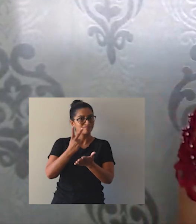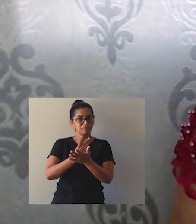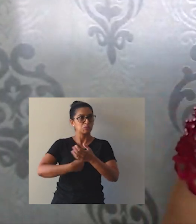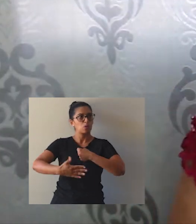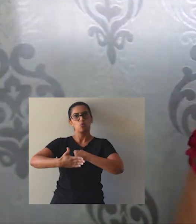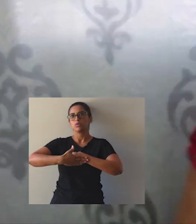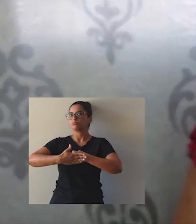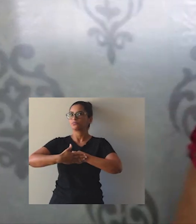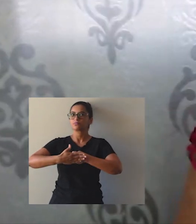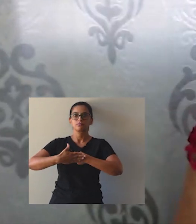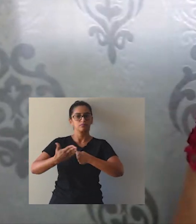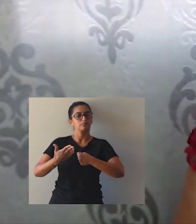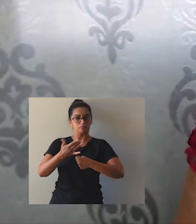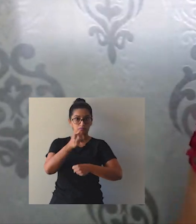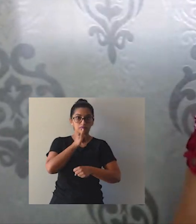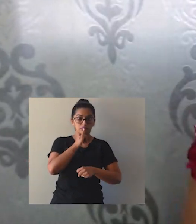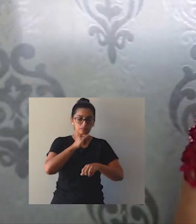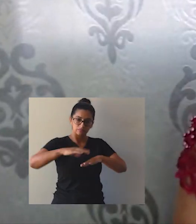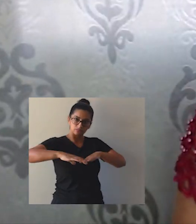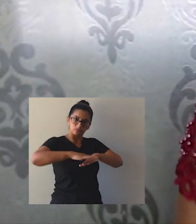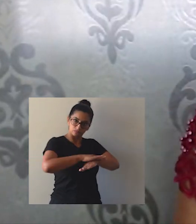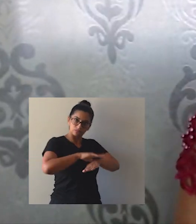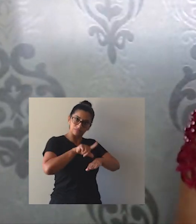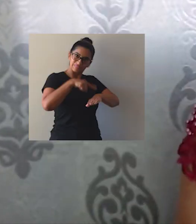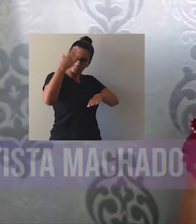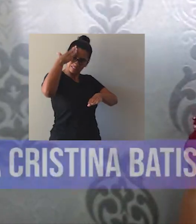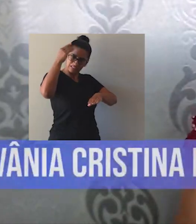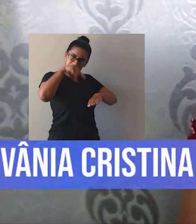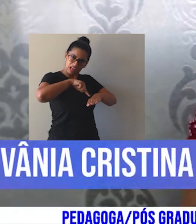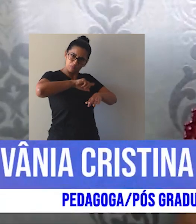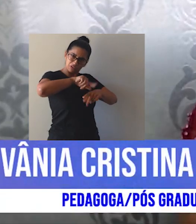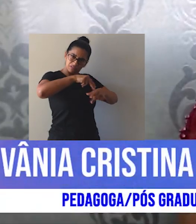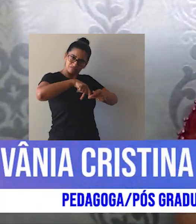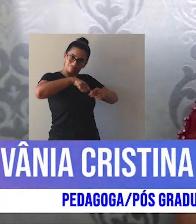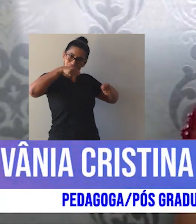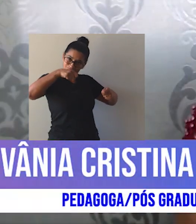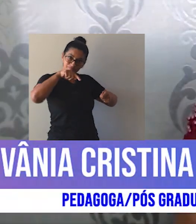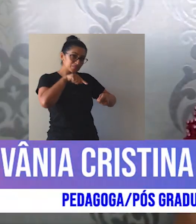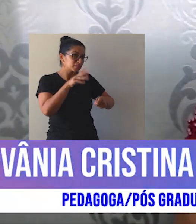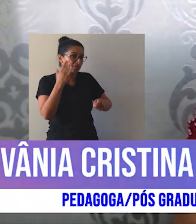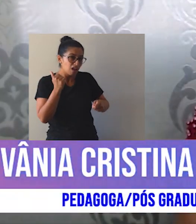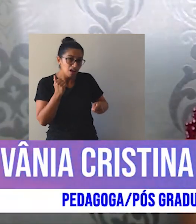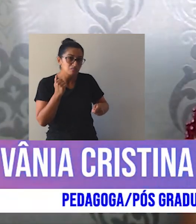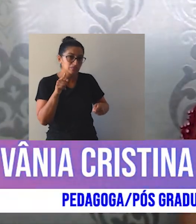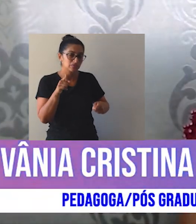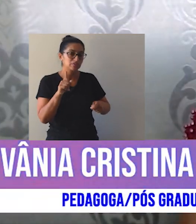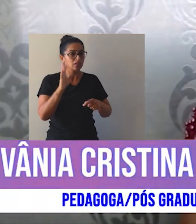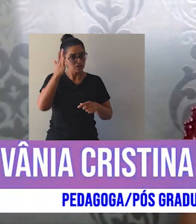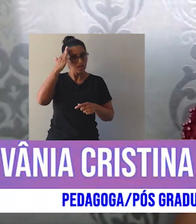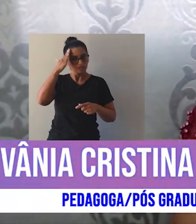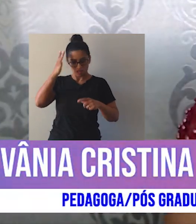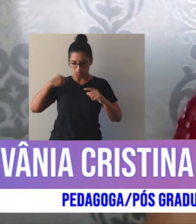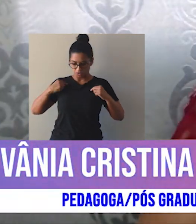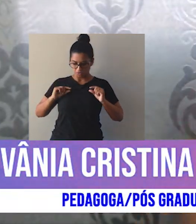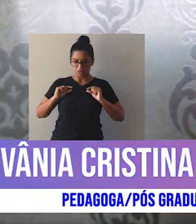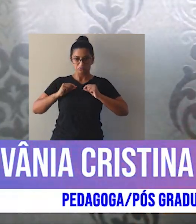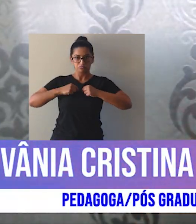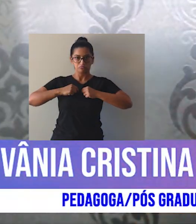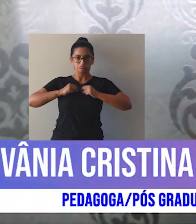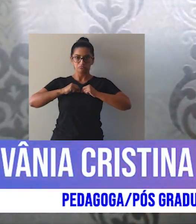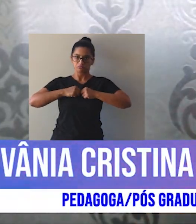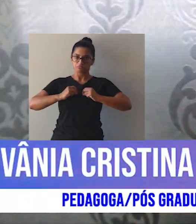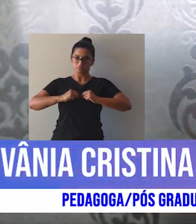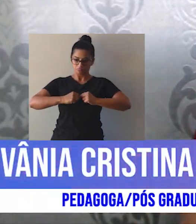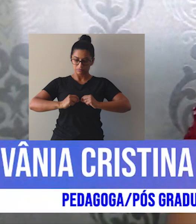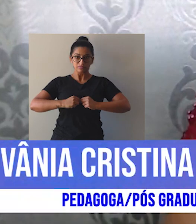ele sabe amarrar abotoar um botão da camisa. Então, isso aí a gente pode fazer uma placa, igual eu fiz